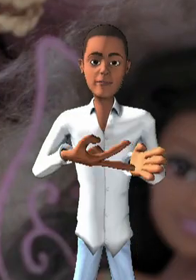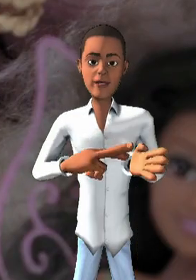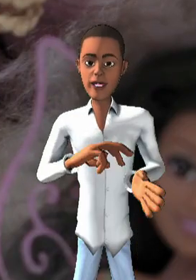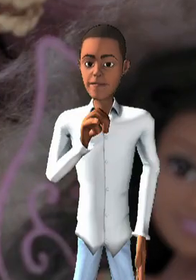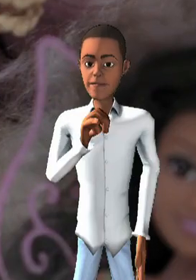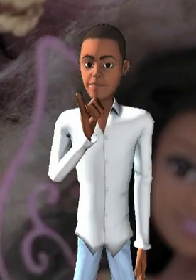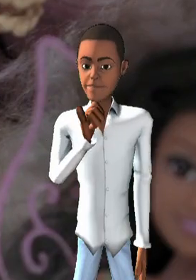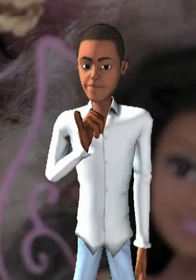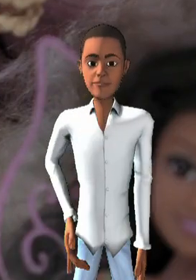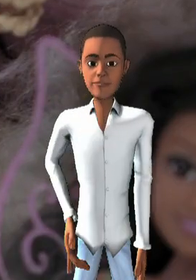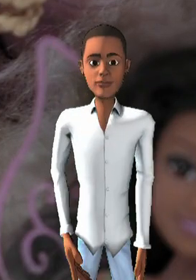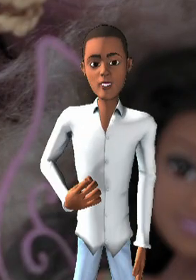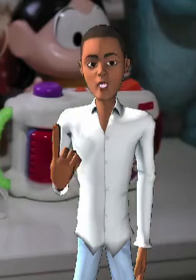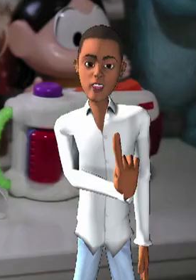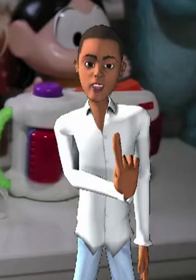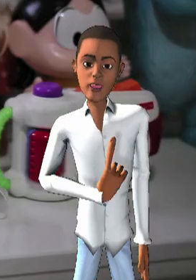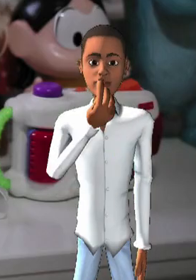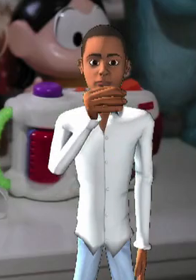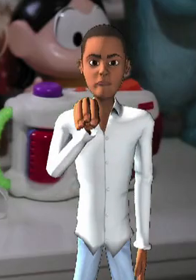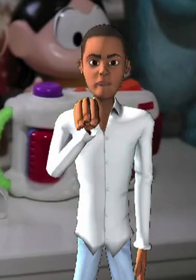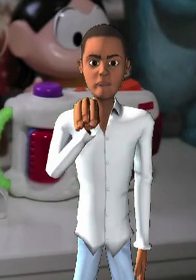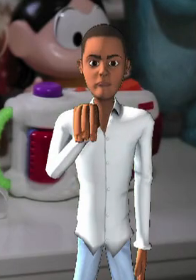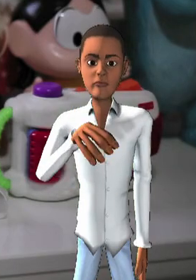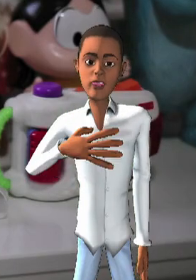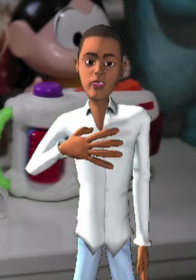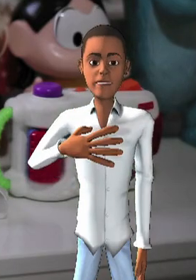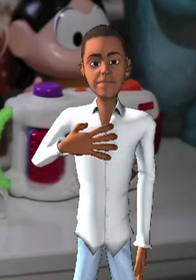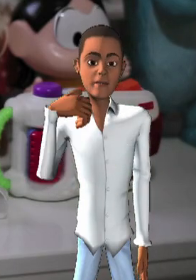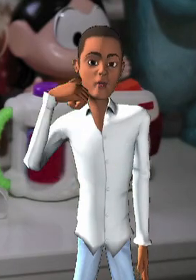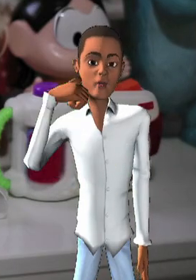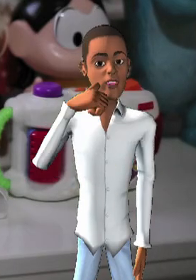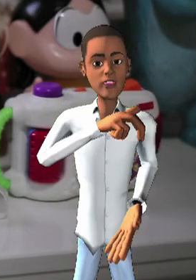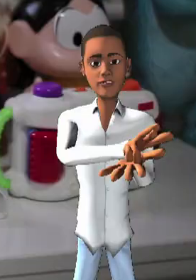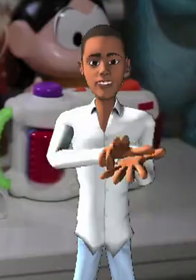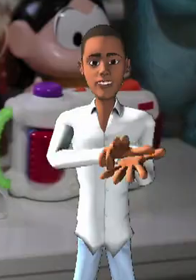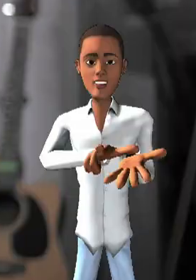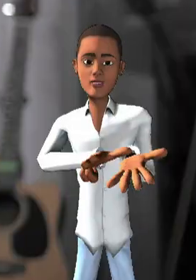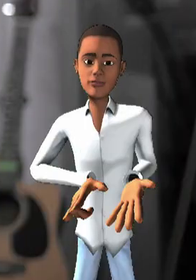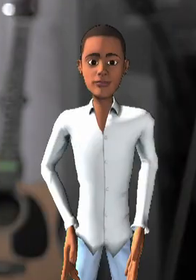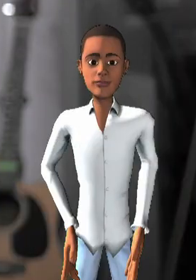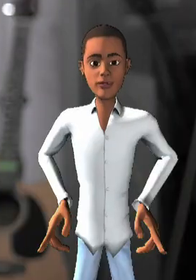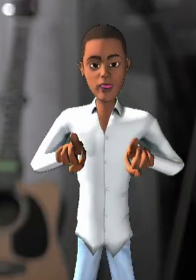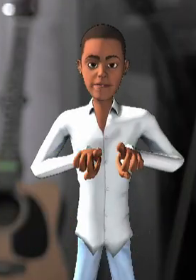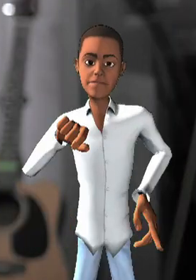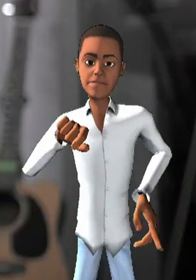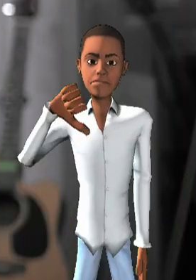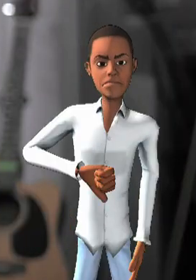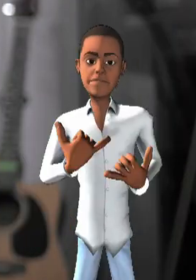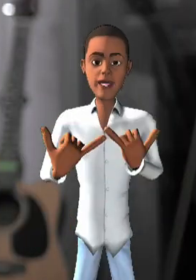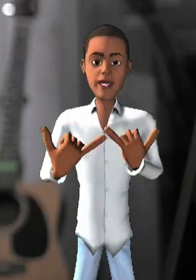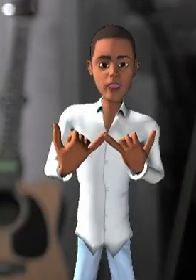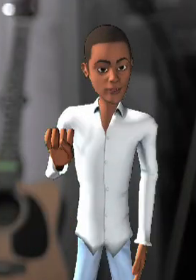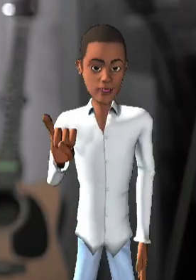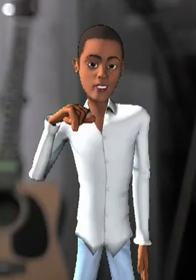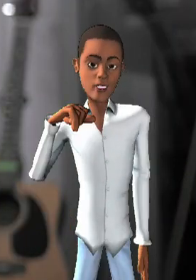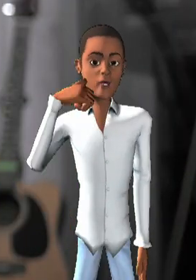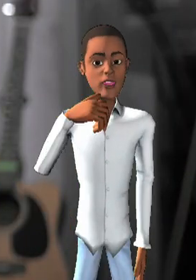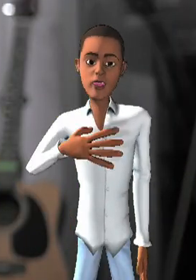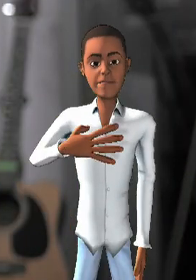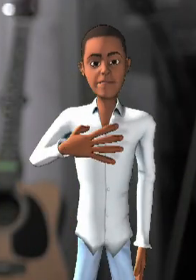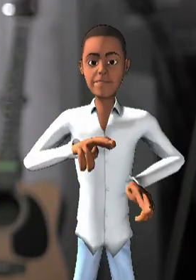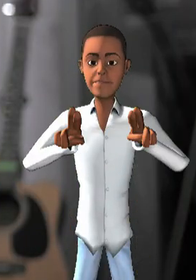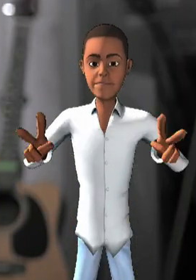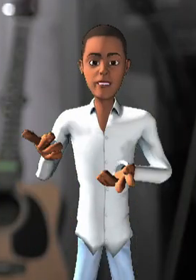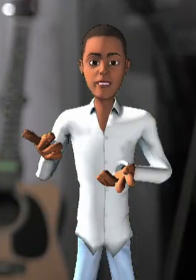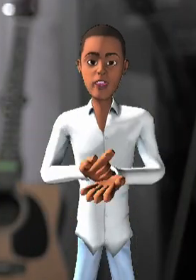nós negássemos que todas as outras formas de ser mulher existissem. E pior, coloca que essas outras